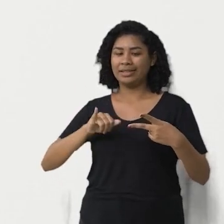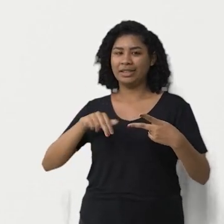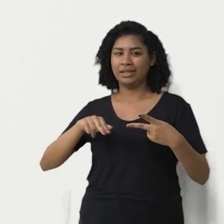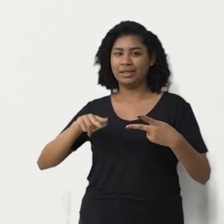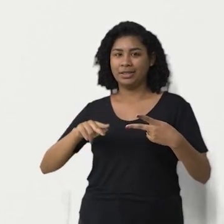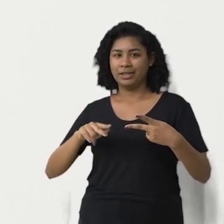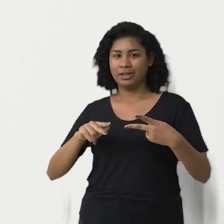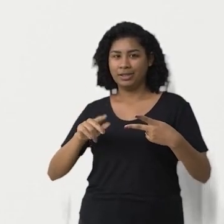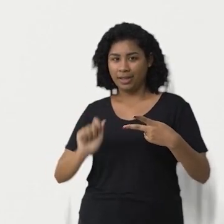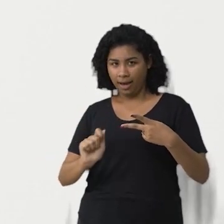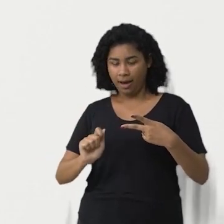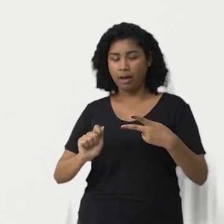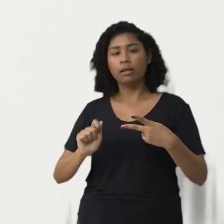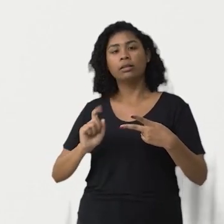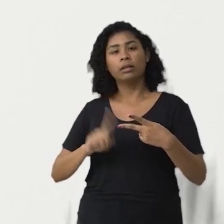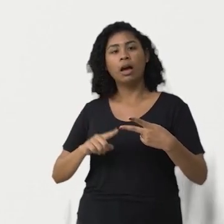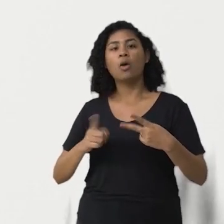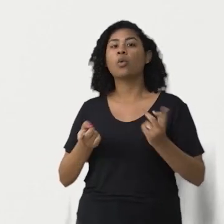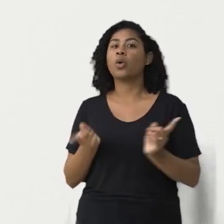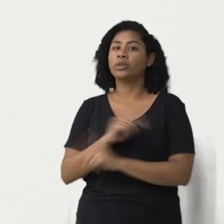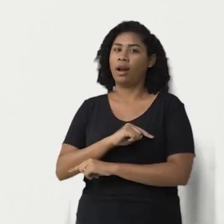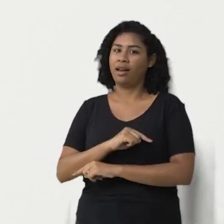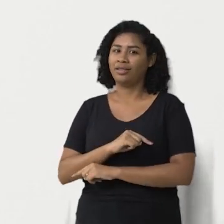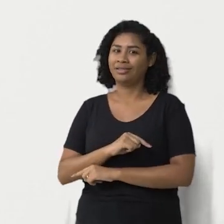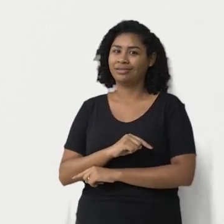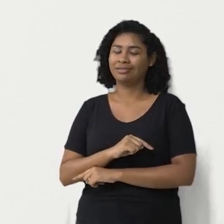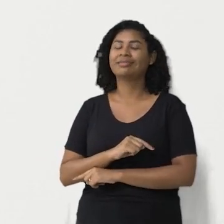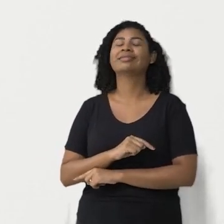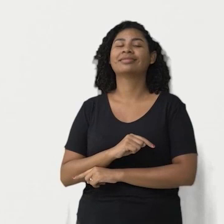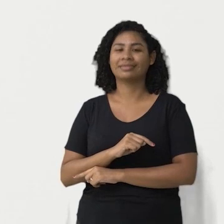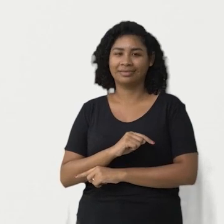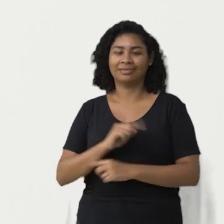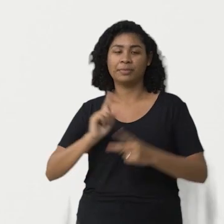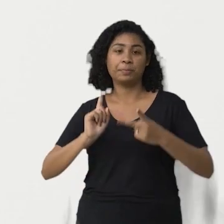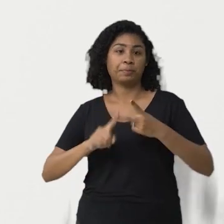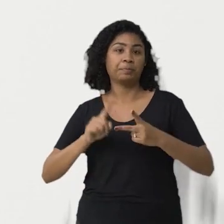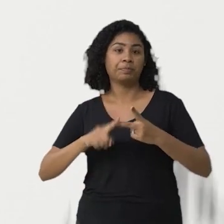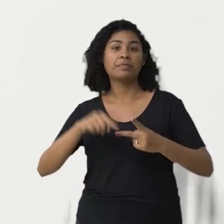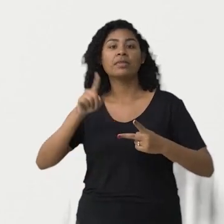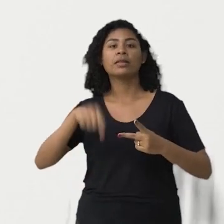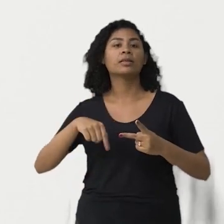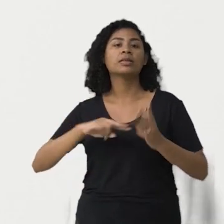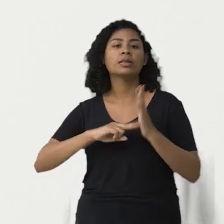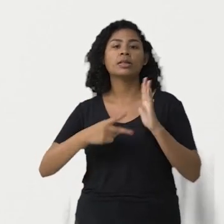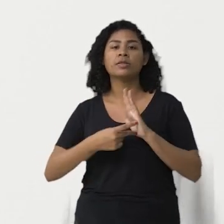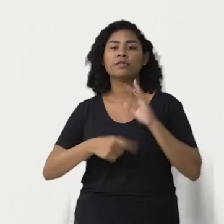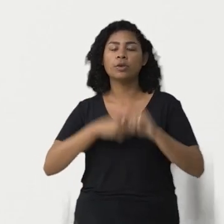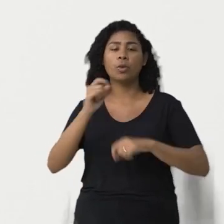exatamente inverso. O que vai ser? O que vai ocorrer? Vai representar aí o quê? O